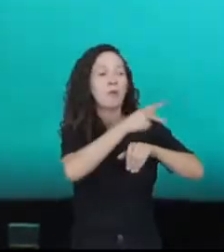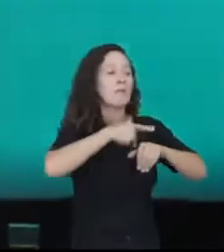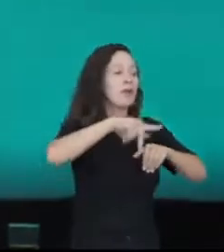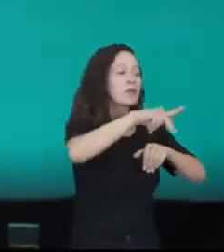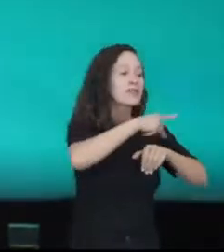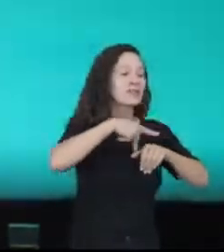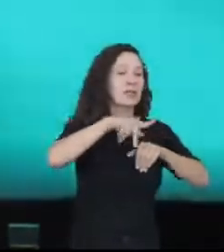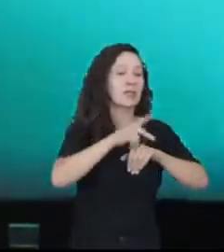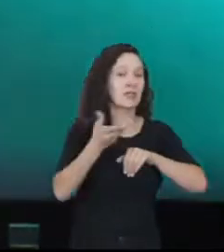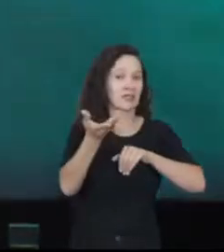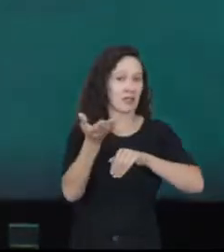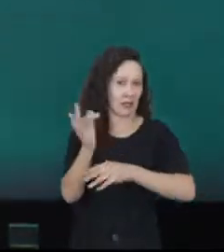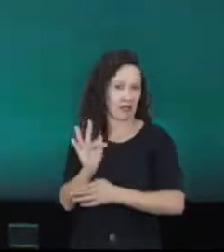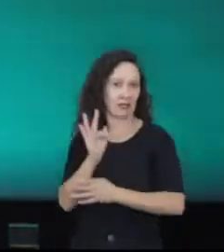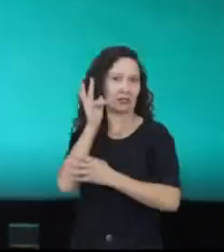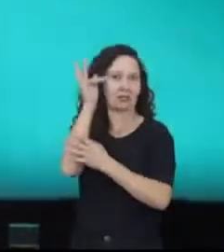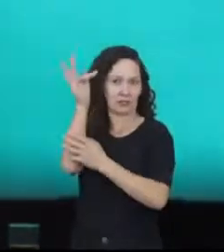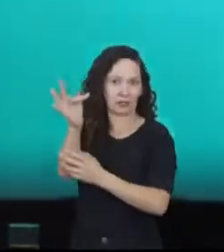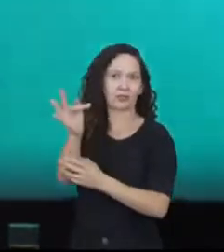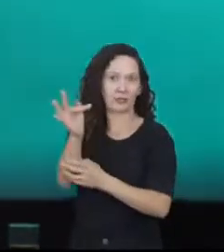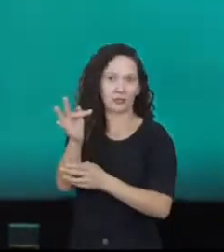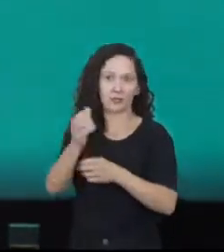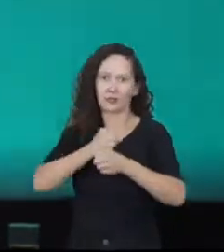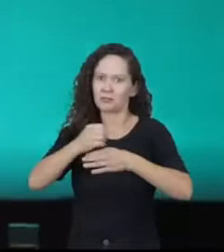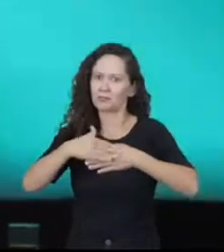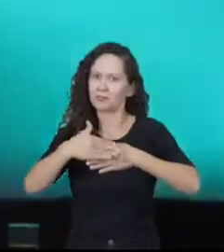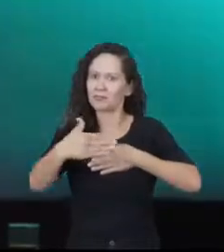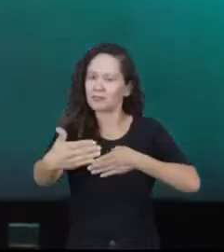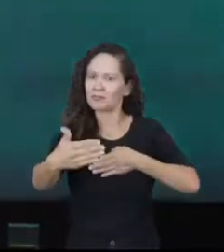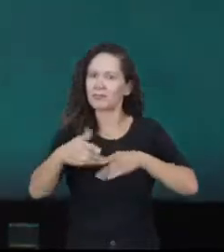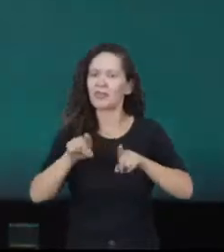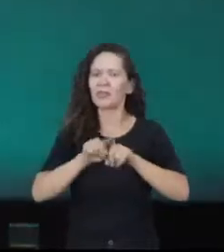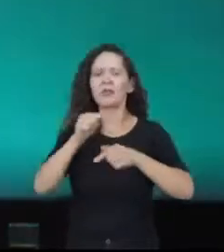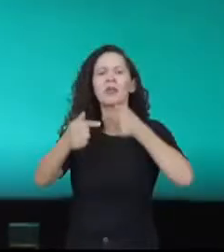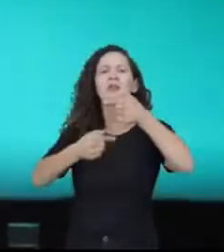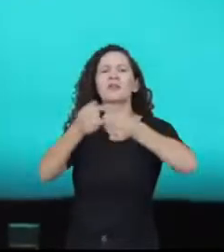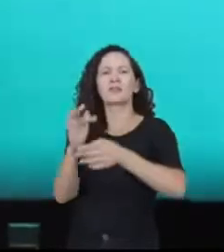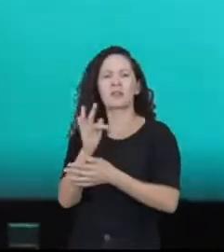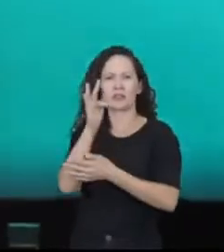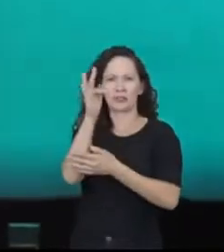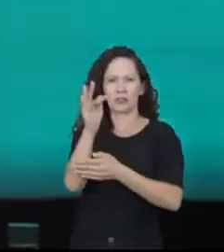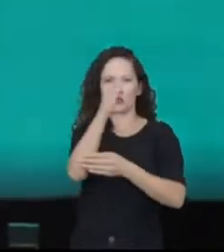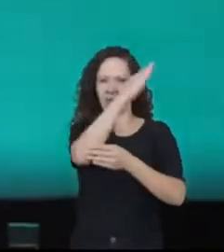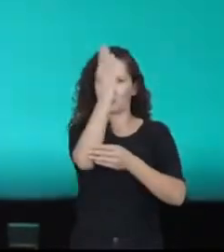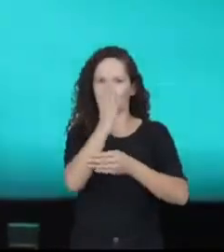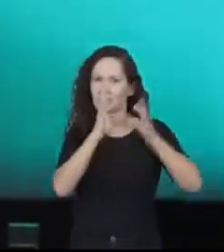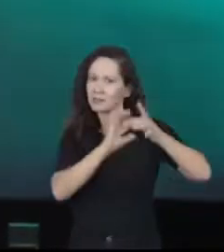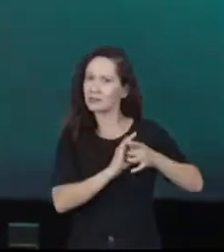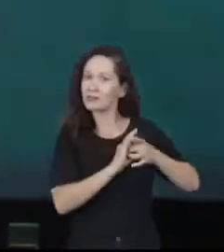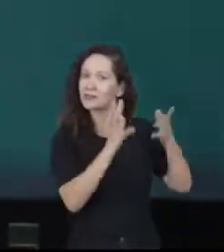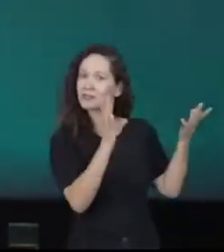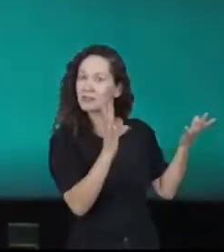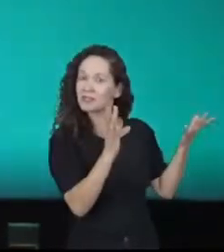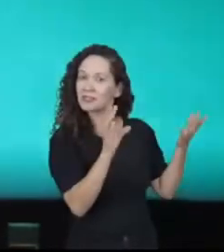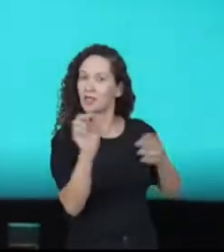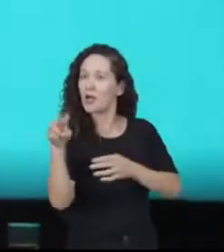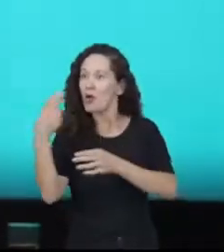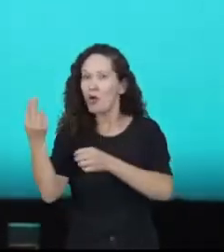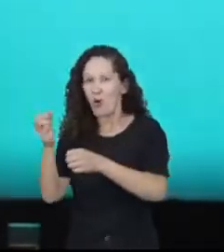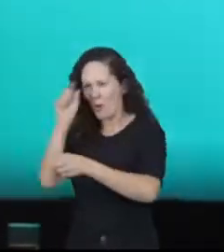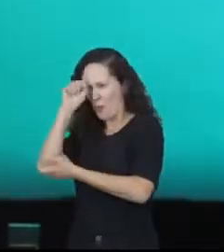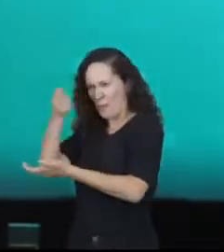vai ser pelos próximos anos e pelas próximas gerações. O Brasil da democracia ou do autoritarismo?